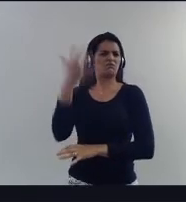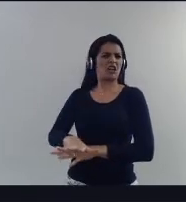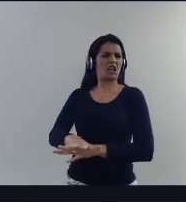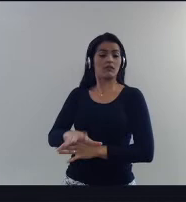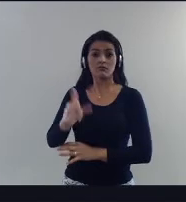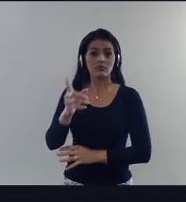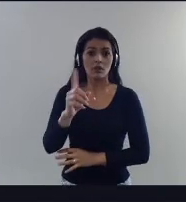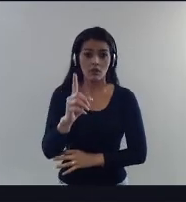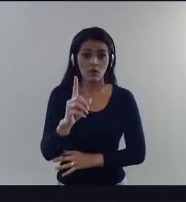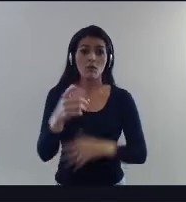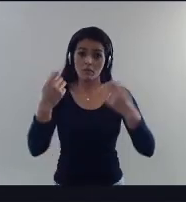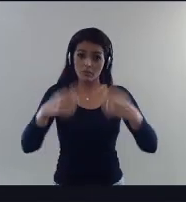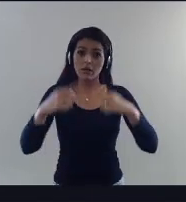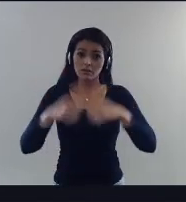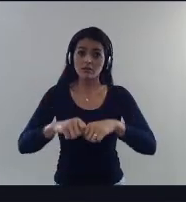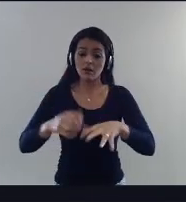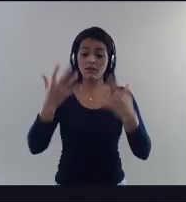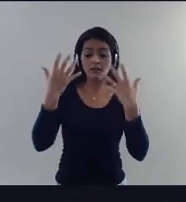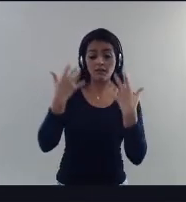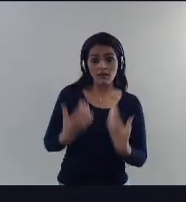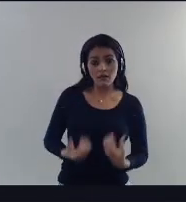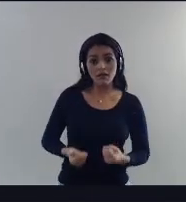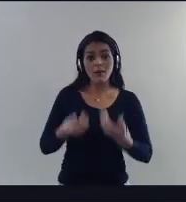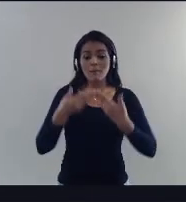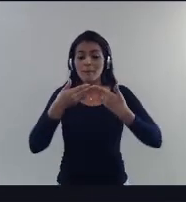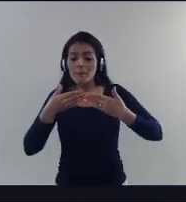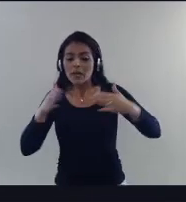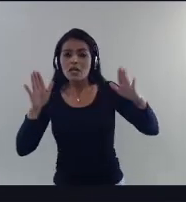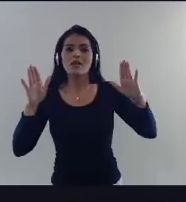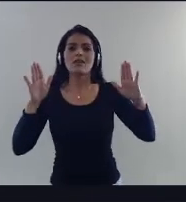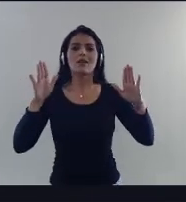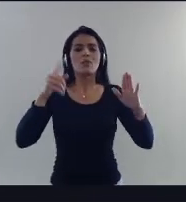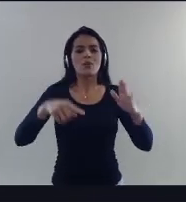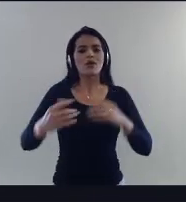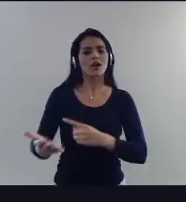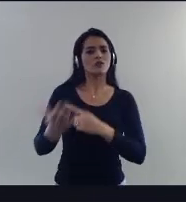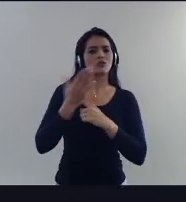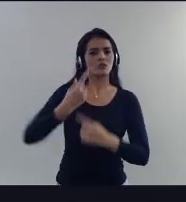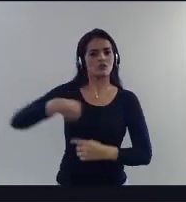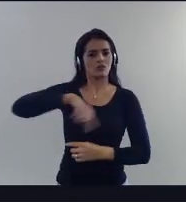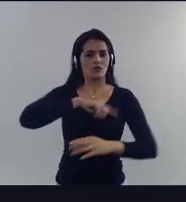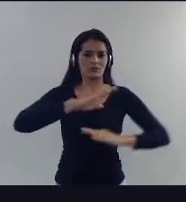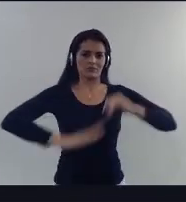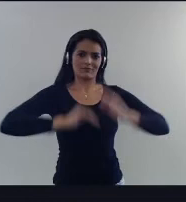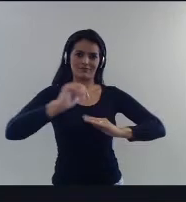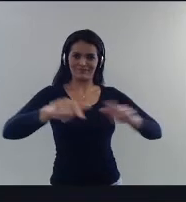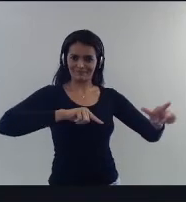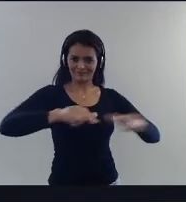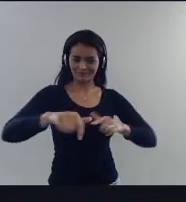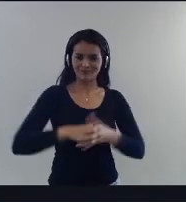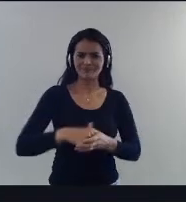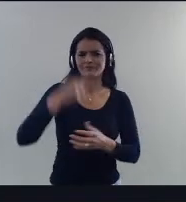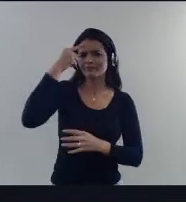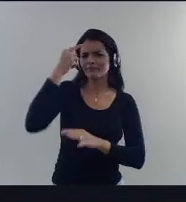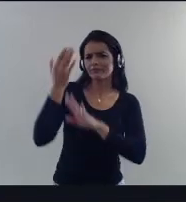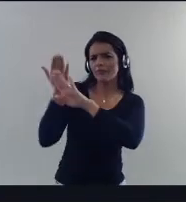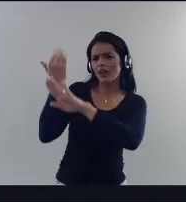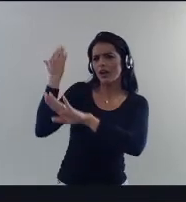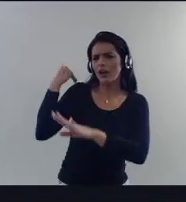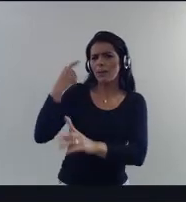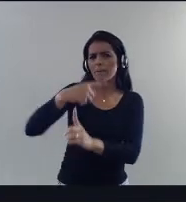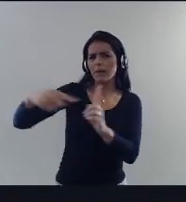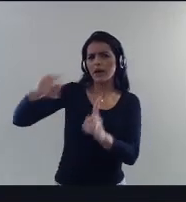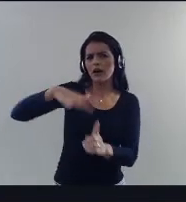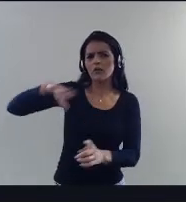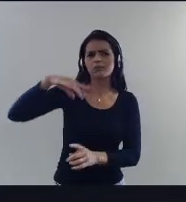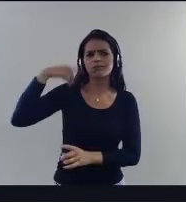para a nossa profissão. Então, se a gente for pensar lá atrás, se de repente uma parcela dos advogados que era contra o